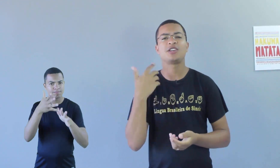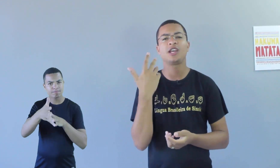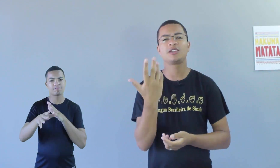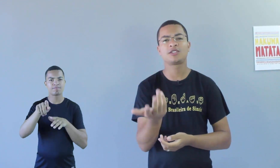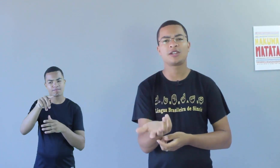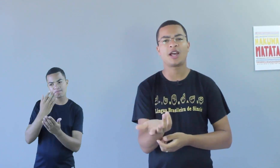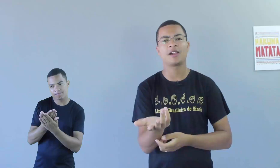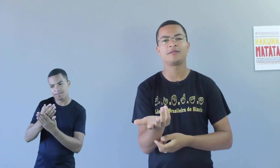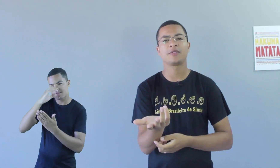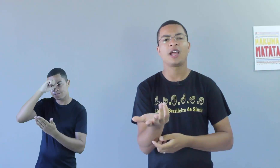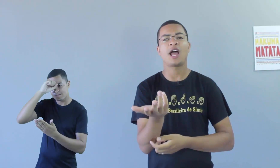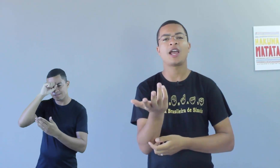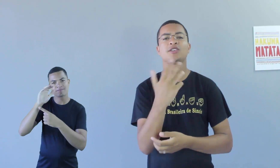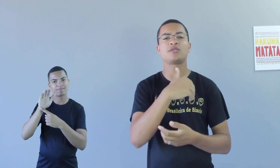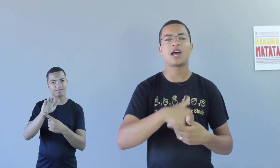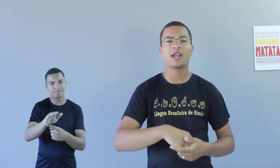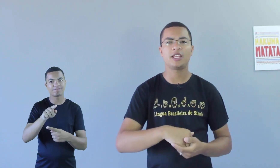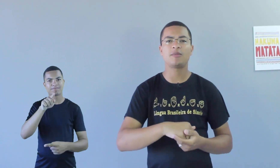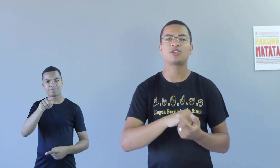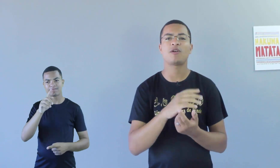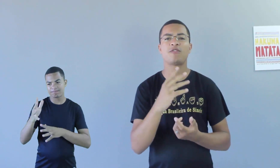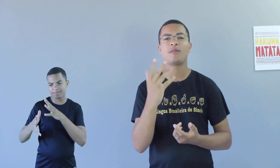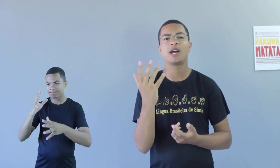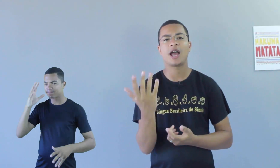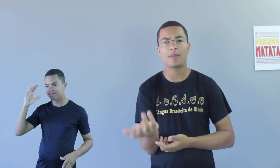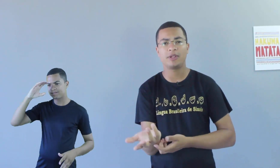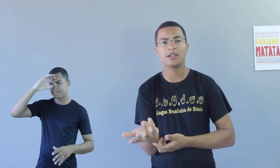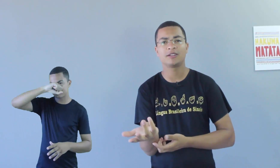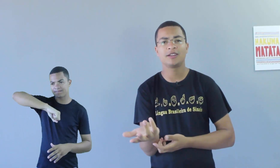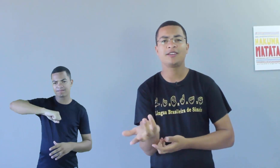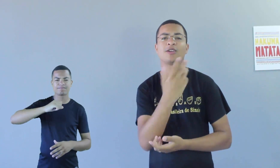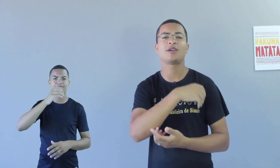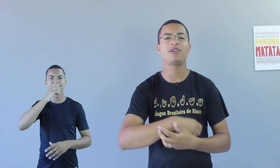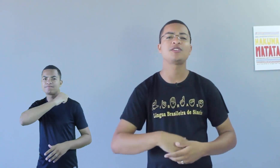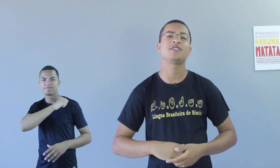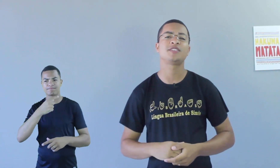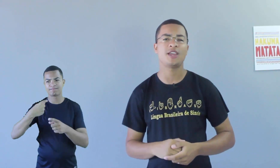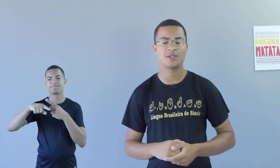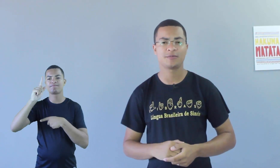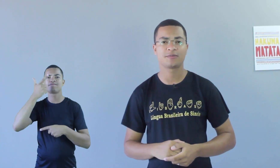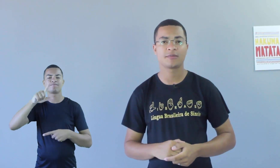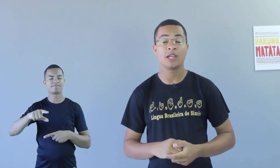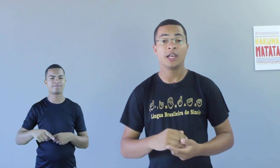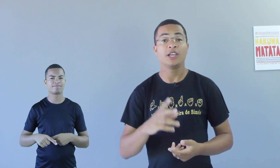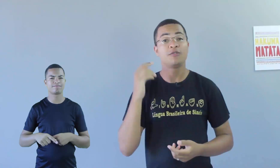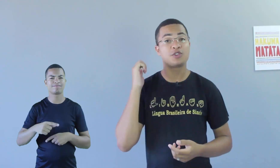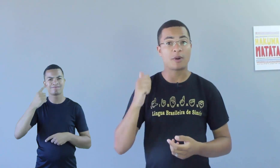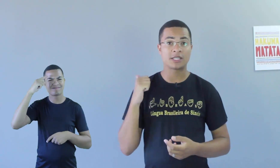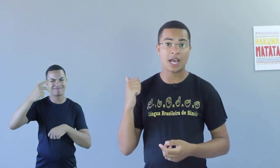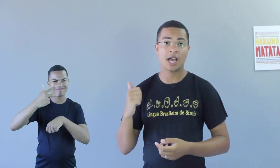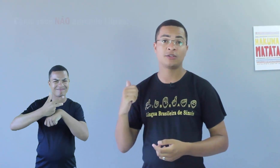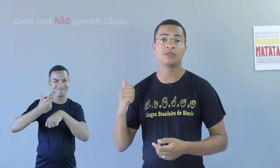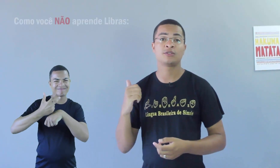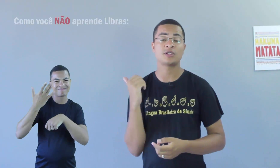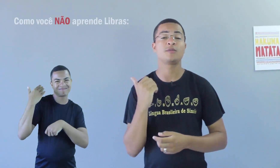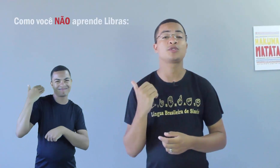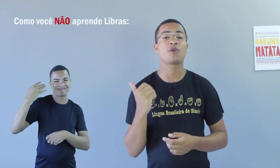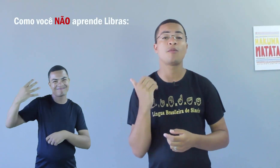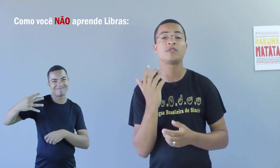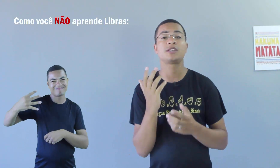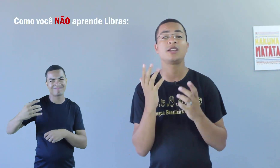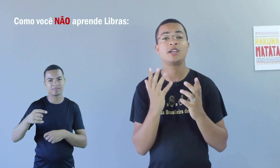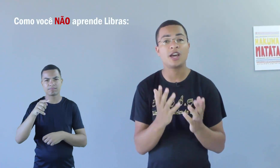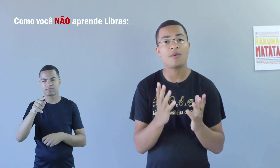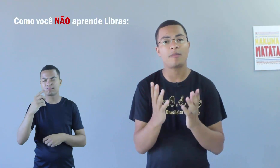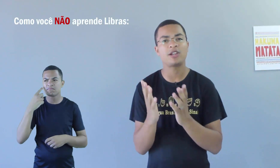vai te ensinar a estudar a Libras de uma forma rápida e altamente eficiente. E no vídeo passado, nós vimos